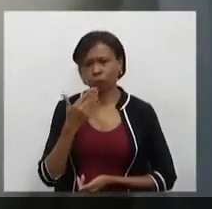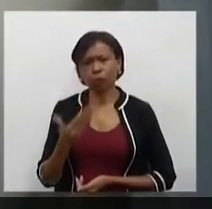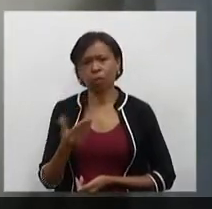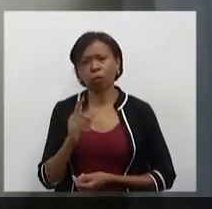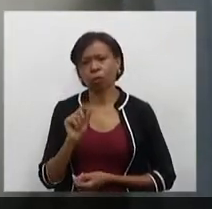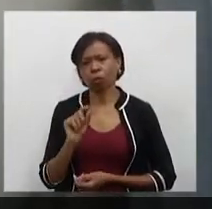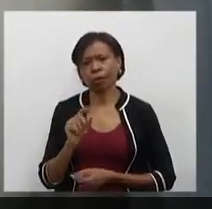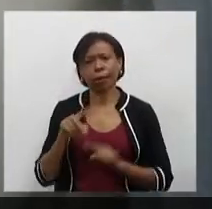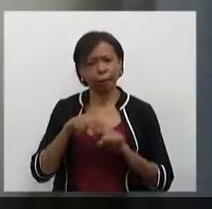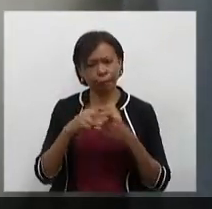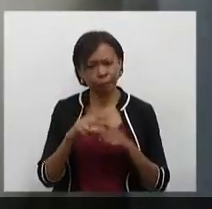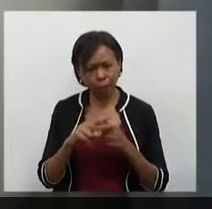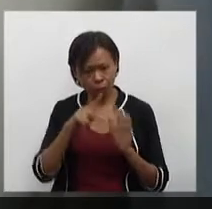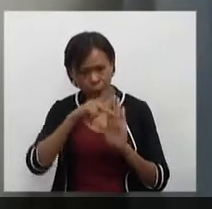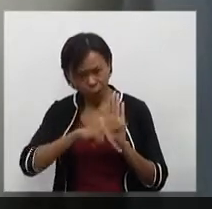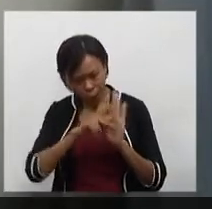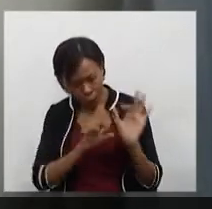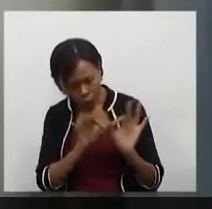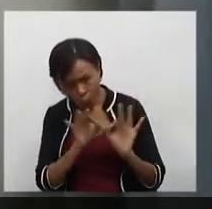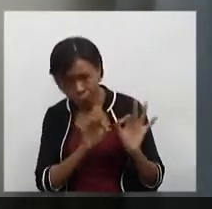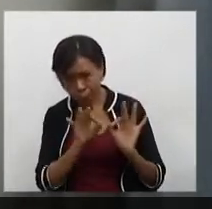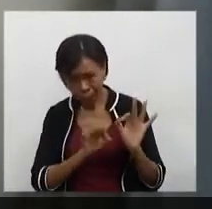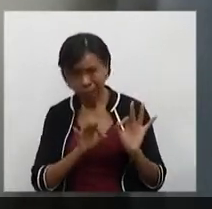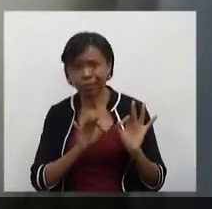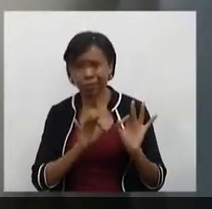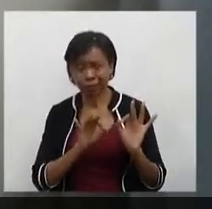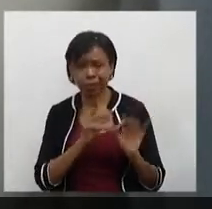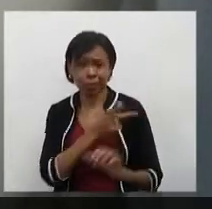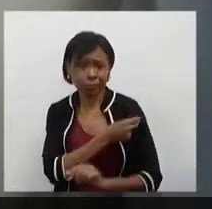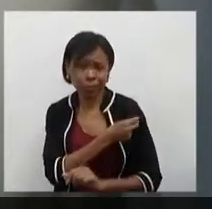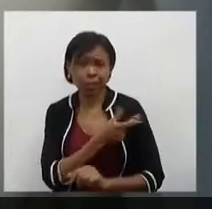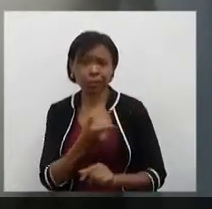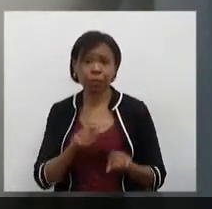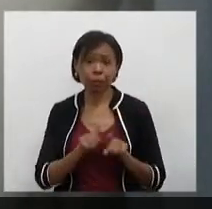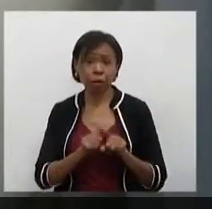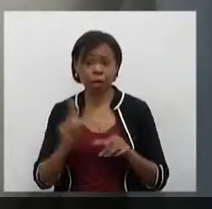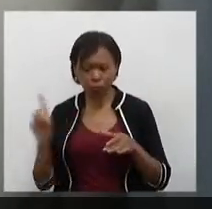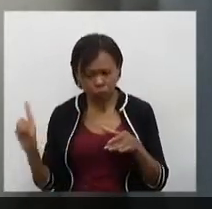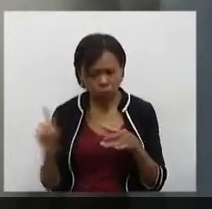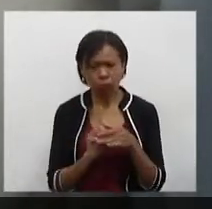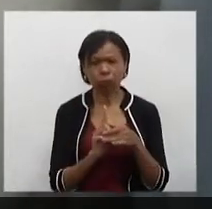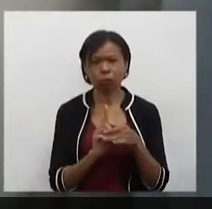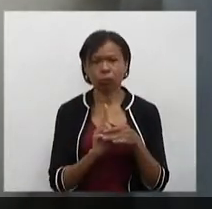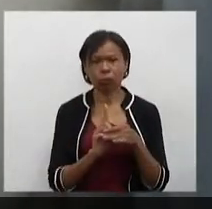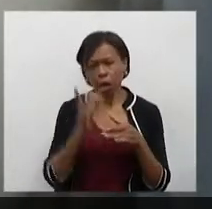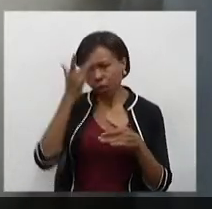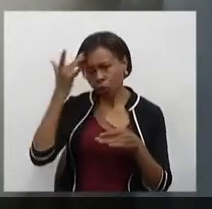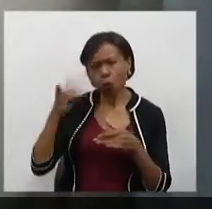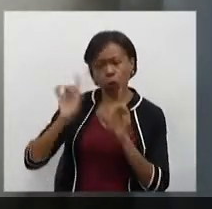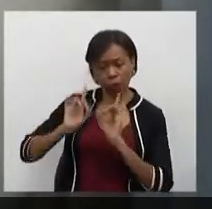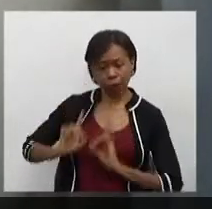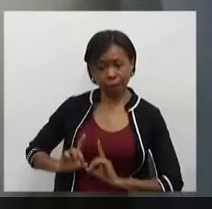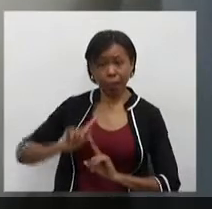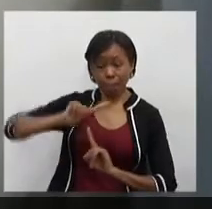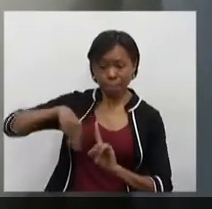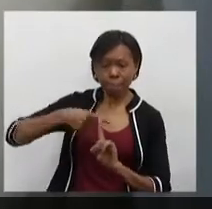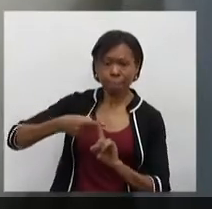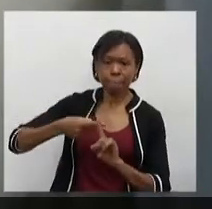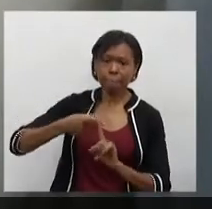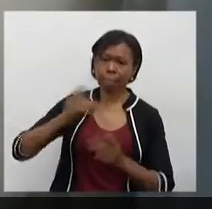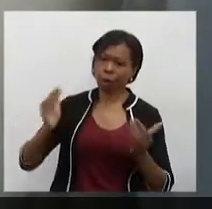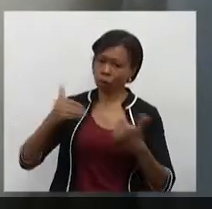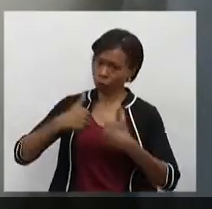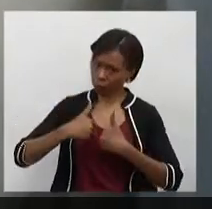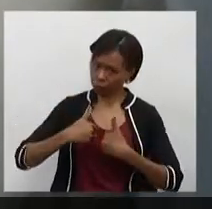revisão, né, do plano, a inclusão mesmo dos deficientes junto com os autistas nessa leva, né, de